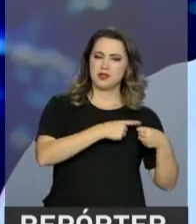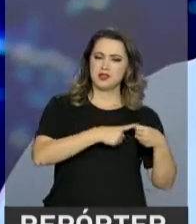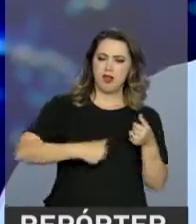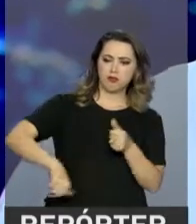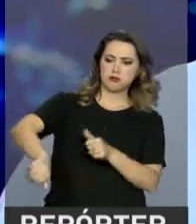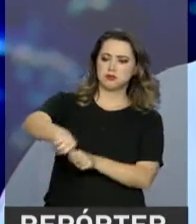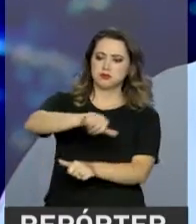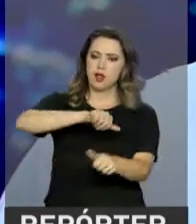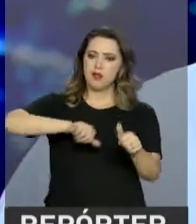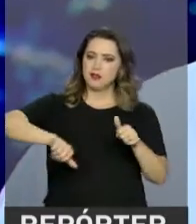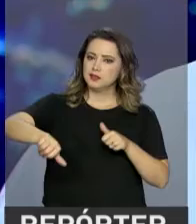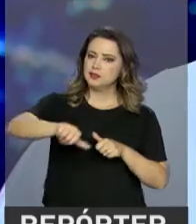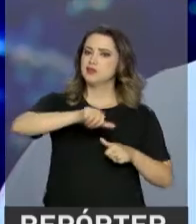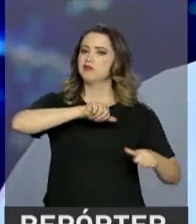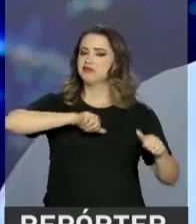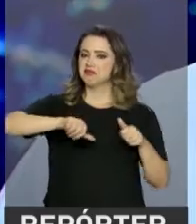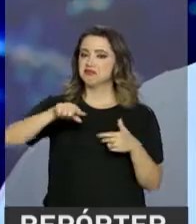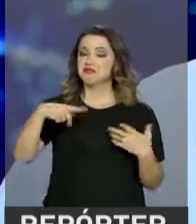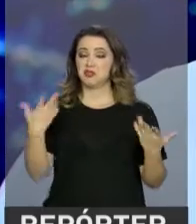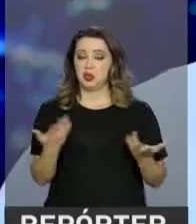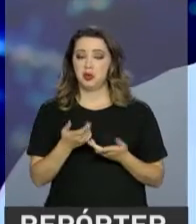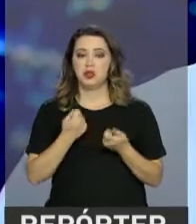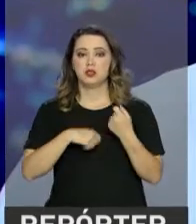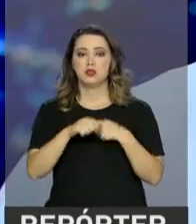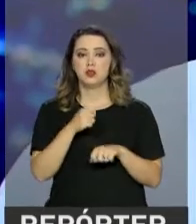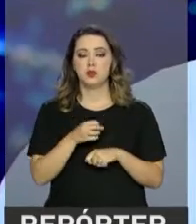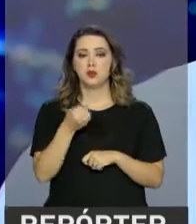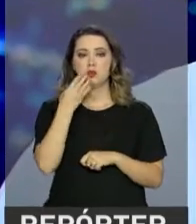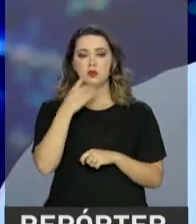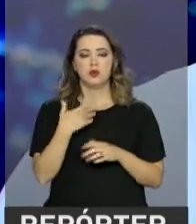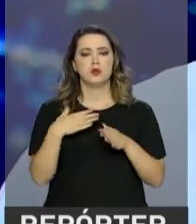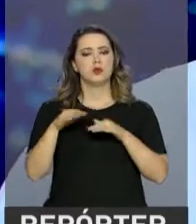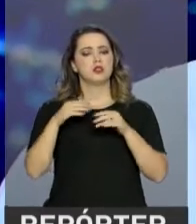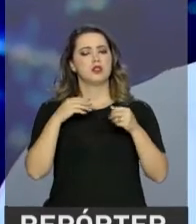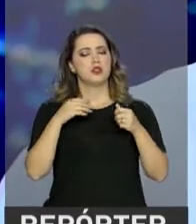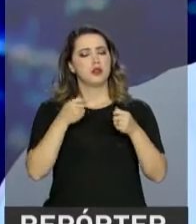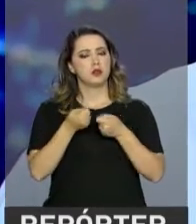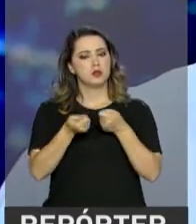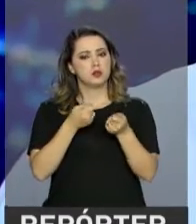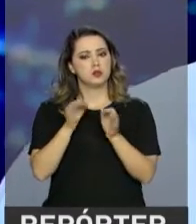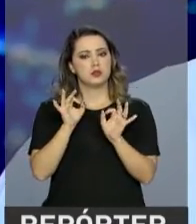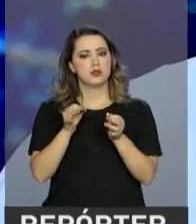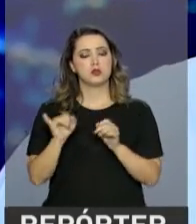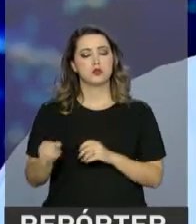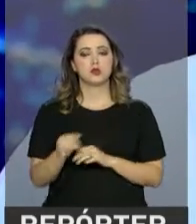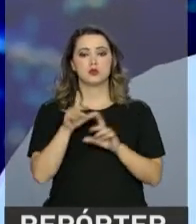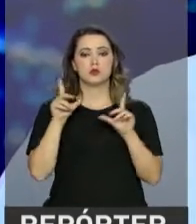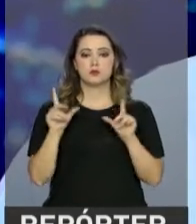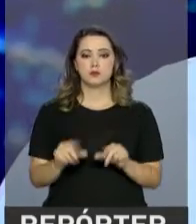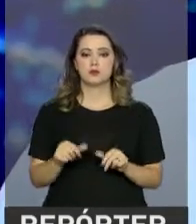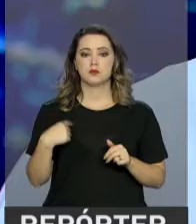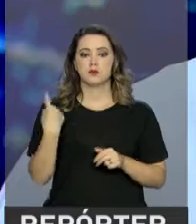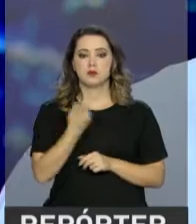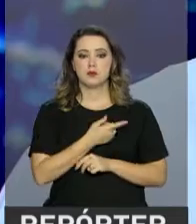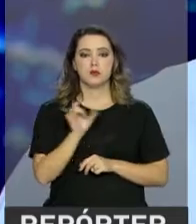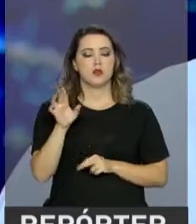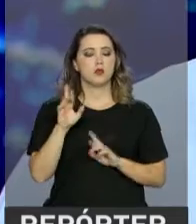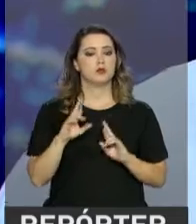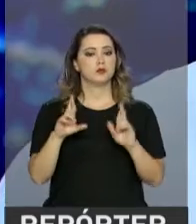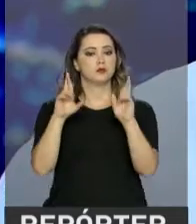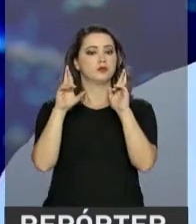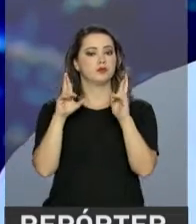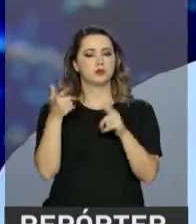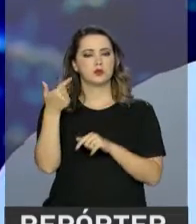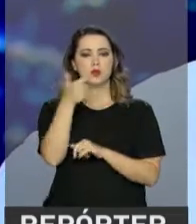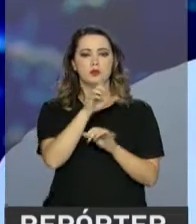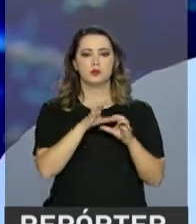E nesse momento que nós vivemos uma economia estável, equilibrada, com juros baixos, nós só esperamos que